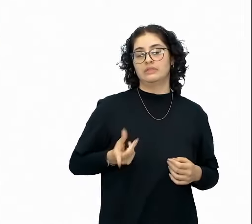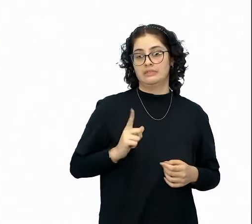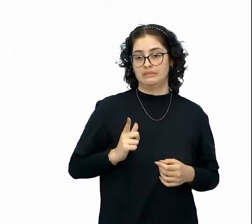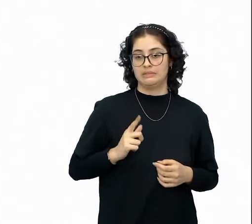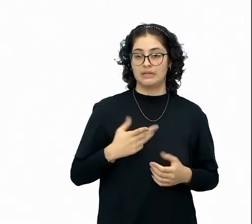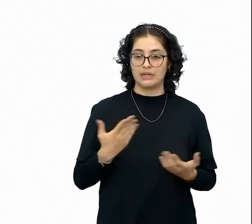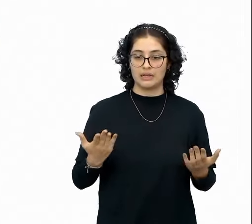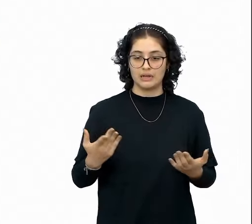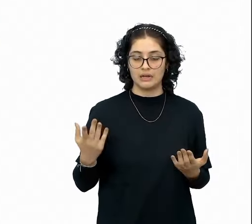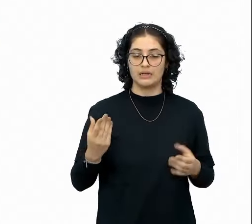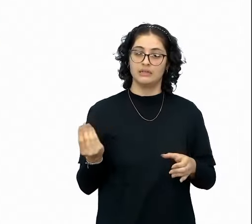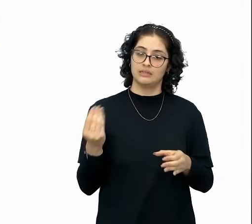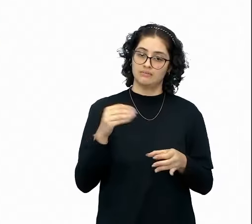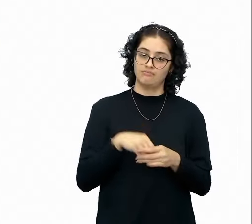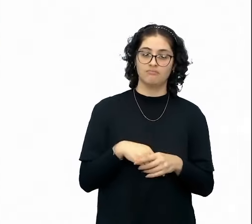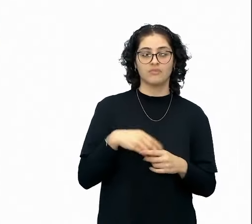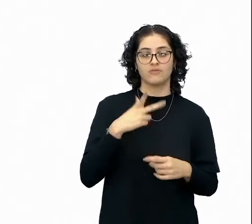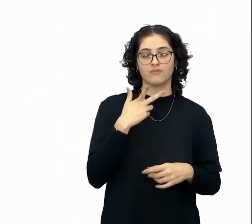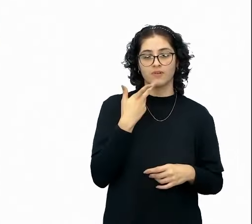fala